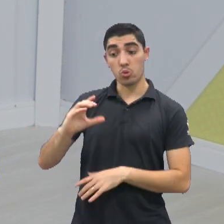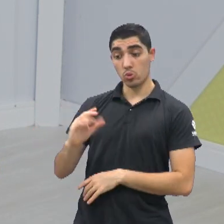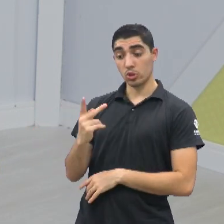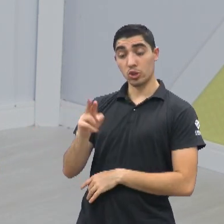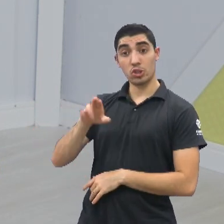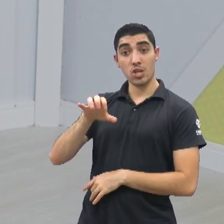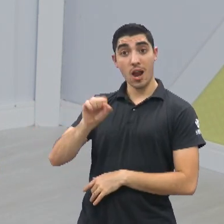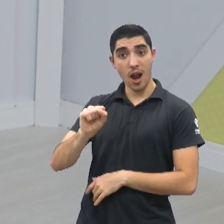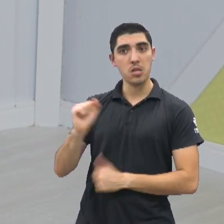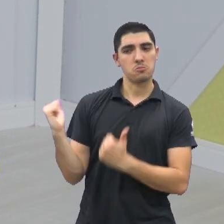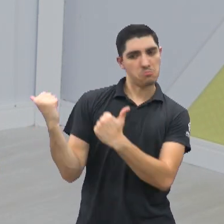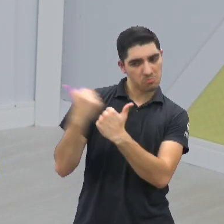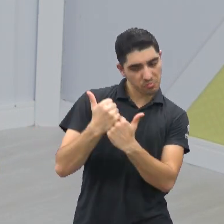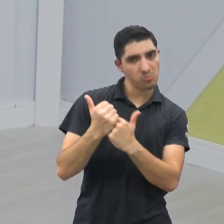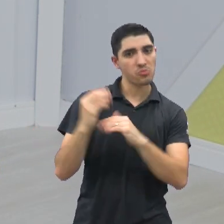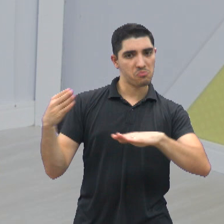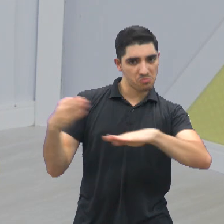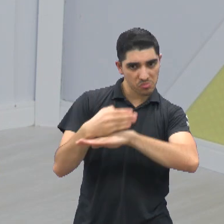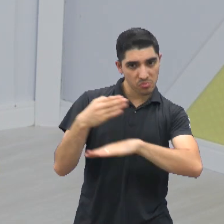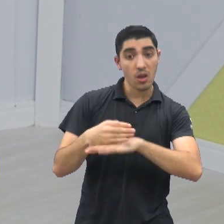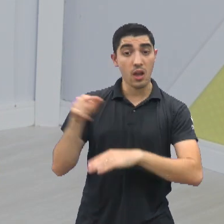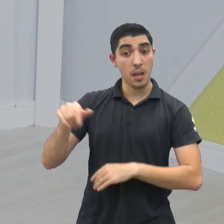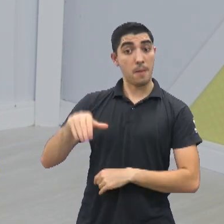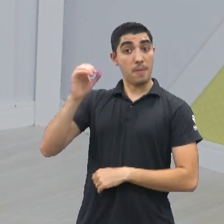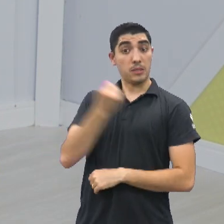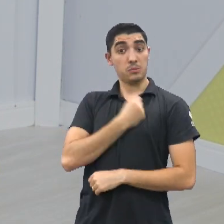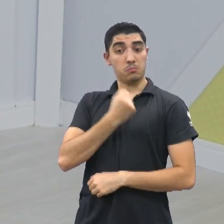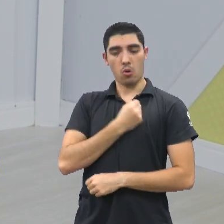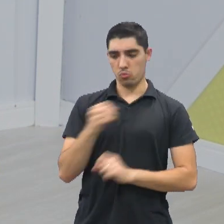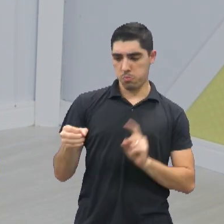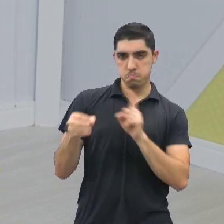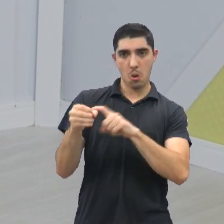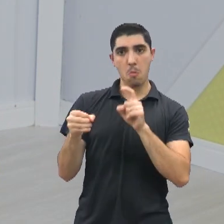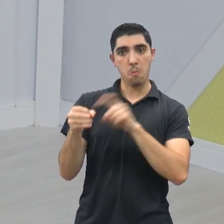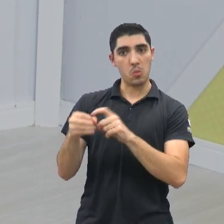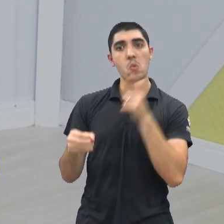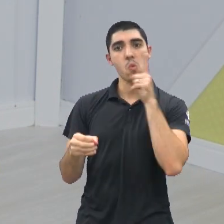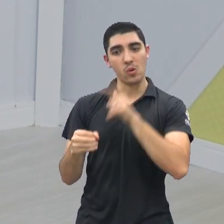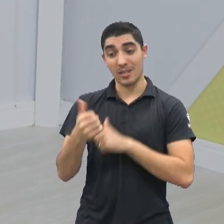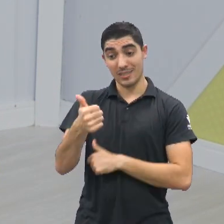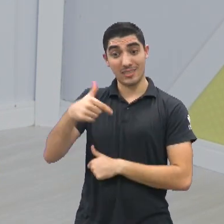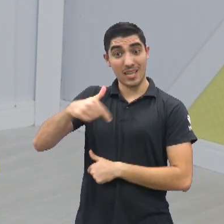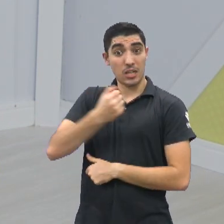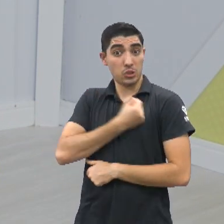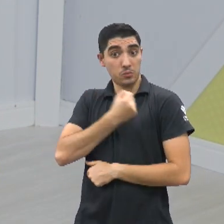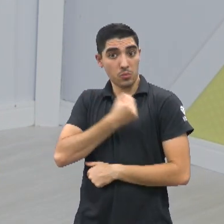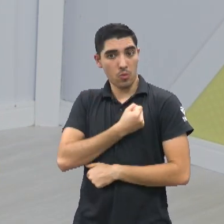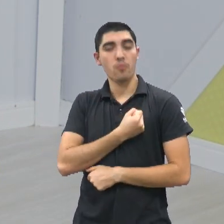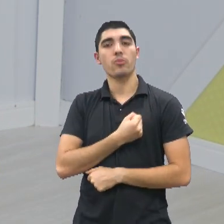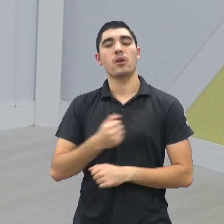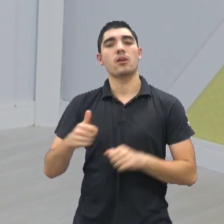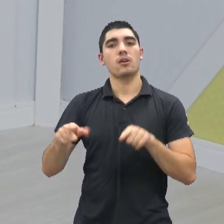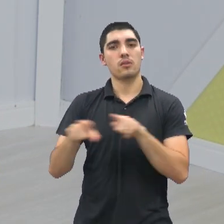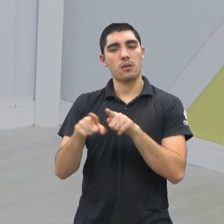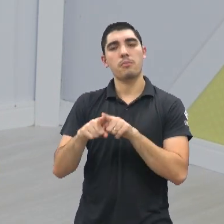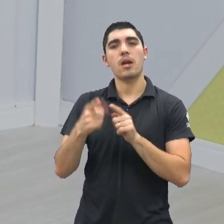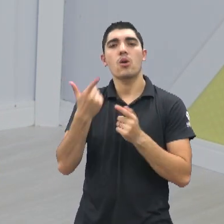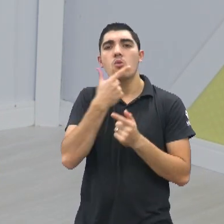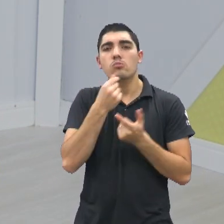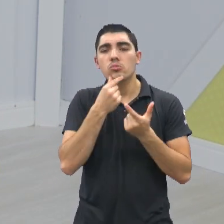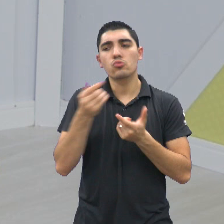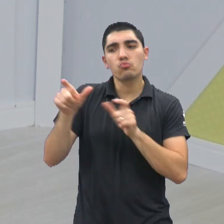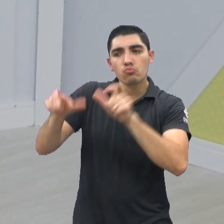pontuador da equipe de Franca com 17 pontos dois rebotes e duas assistências e também ele colocou todo mundo para jogar pros garotos também de Franca